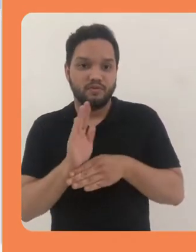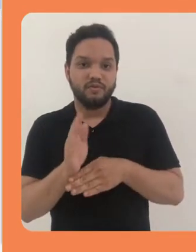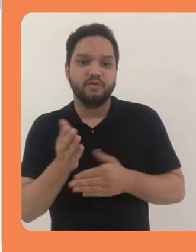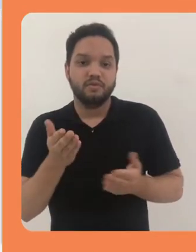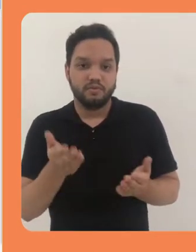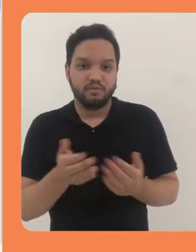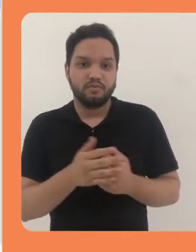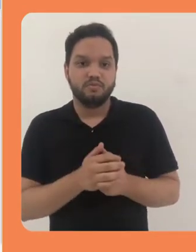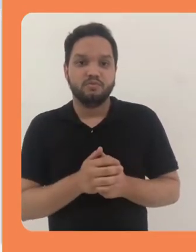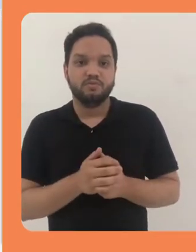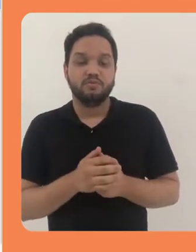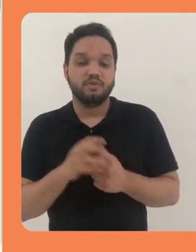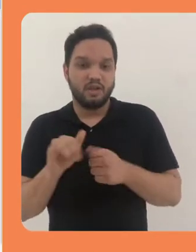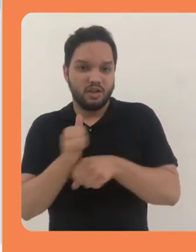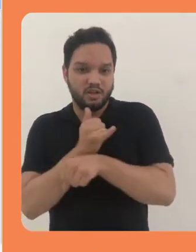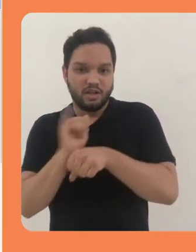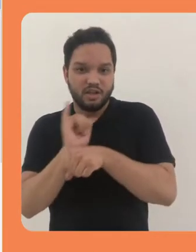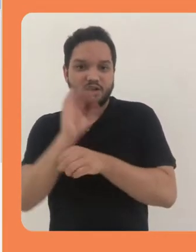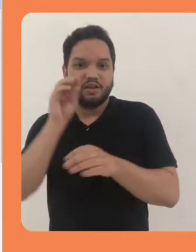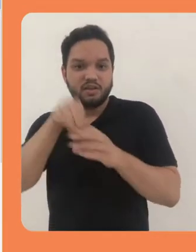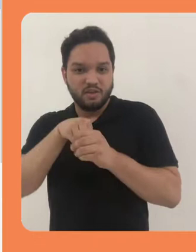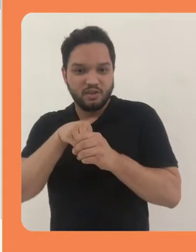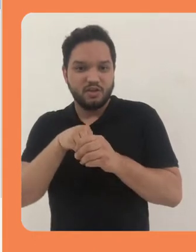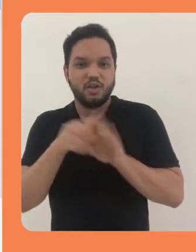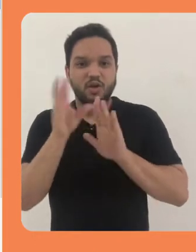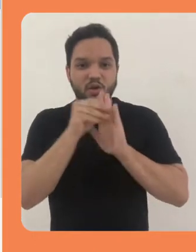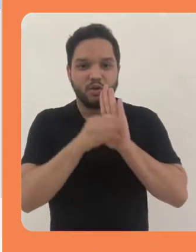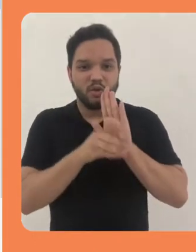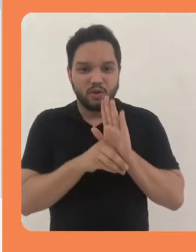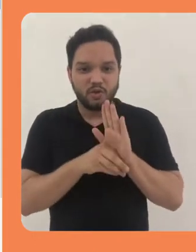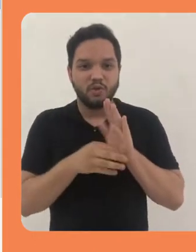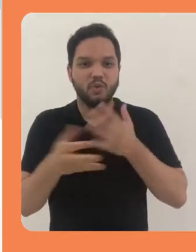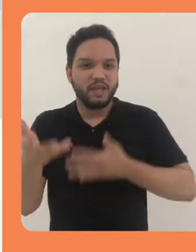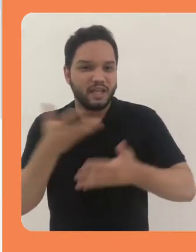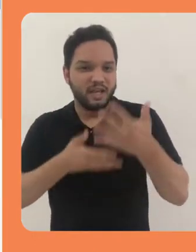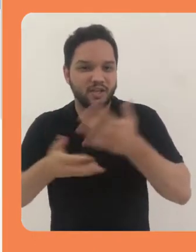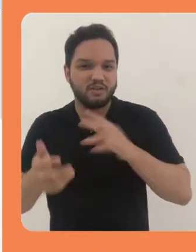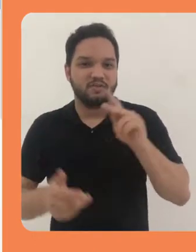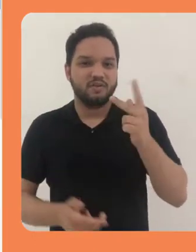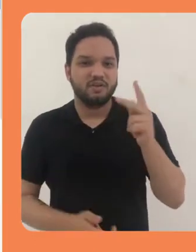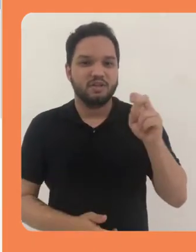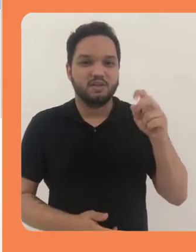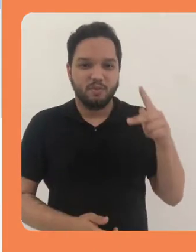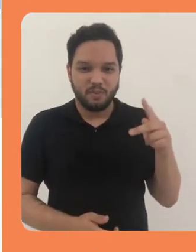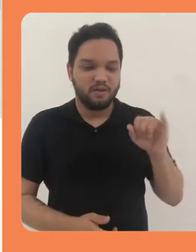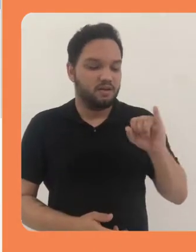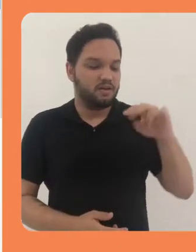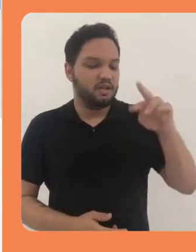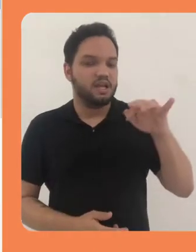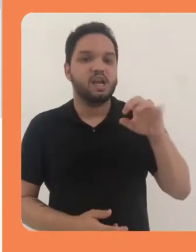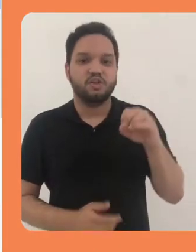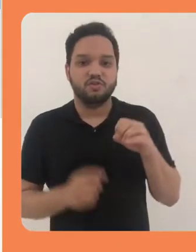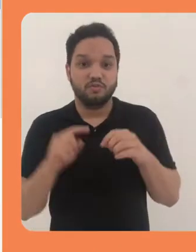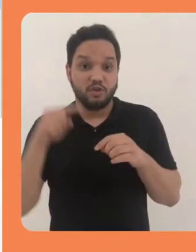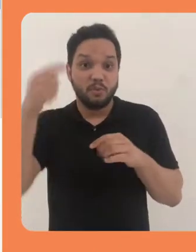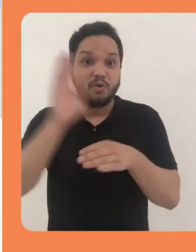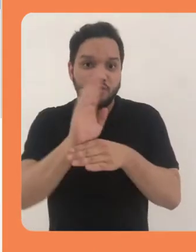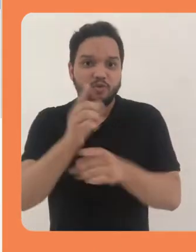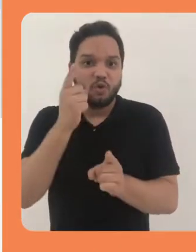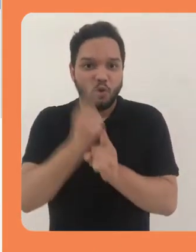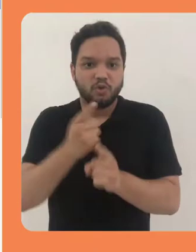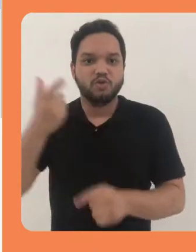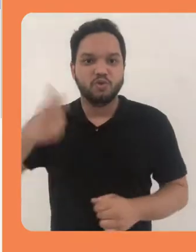e isso é mais um vídeo dos recursos do conteúdo interativo h5p e